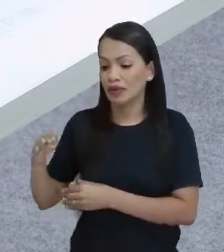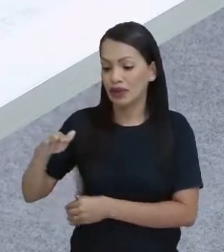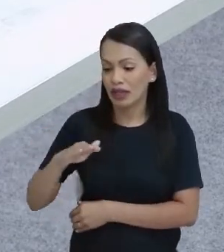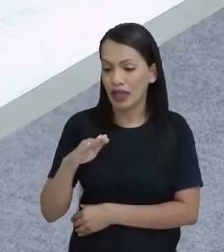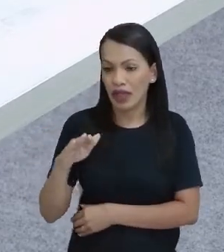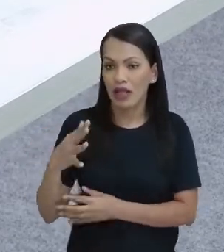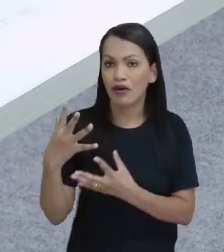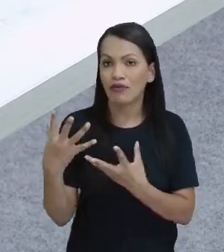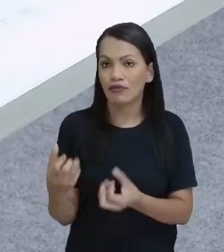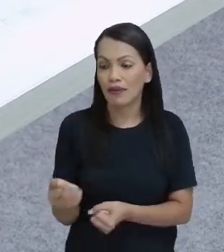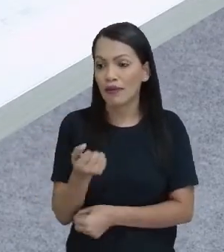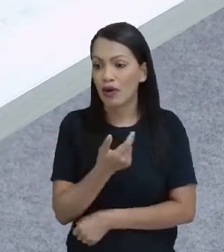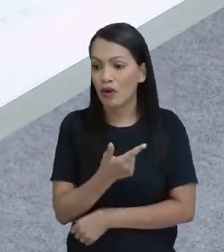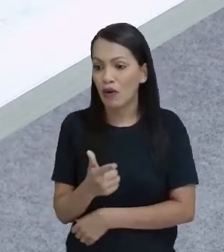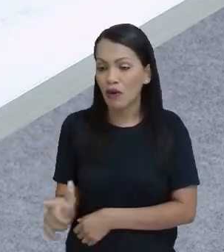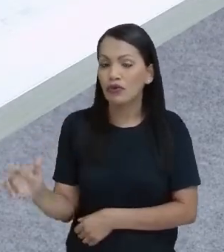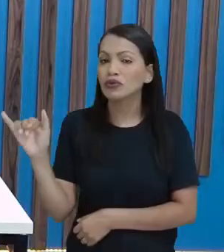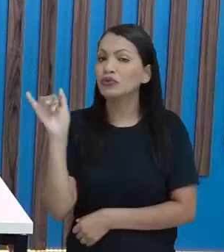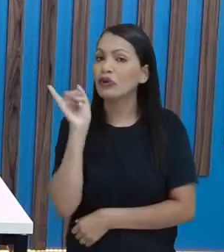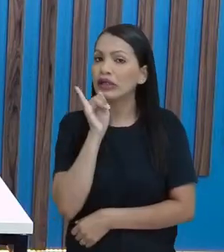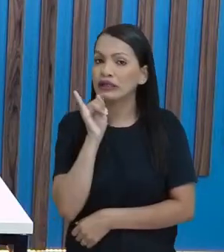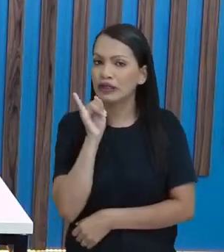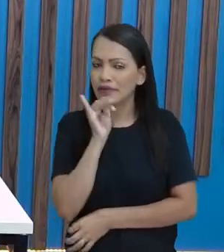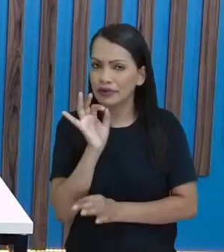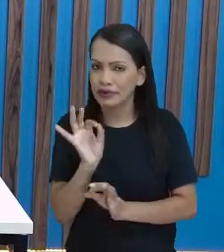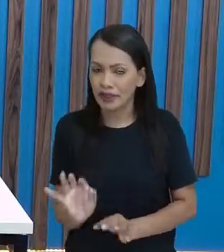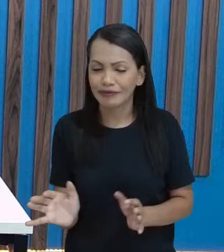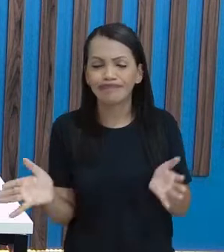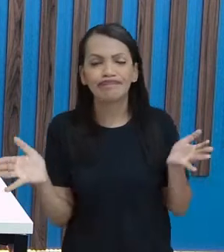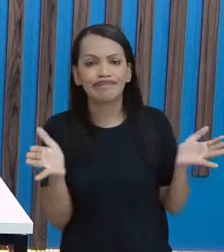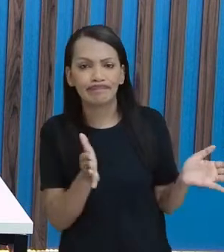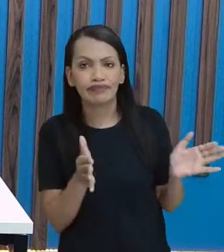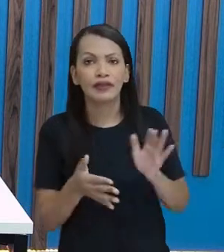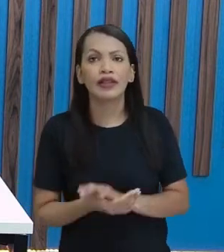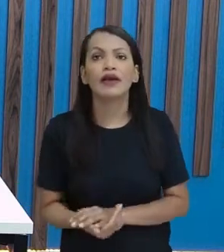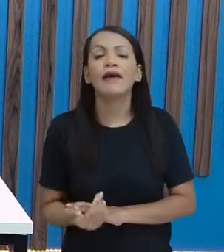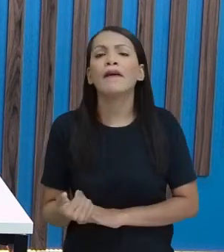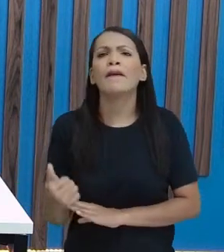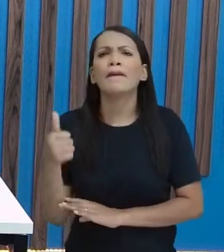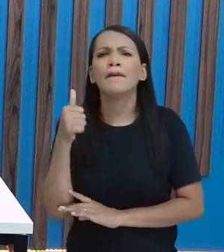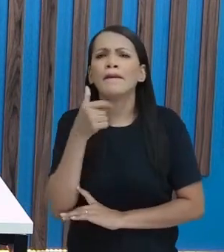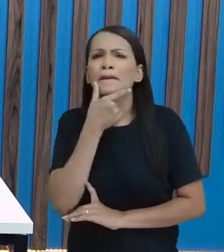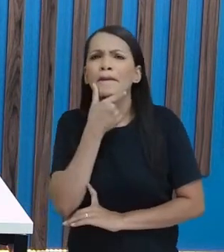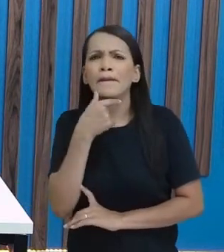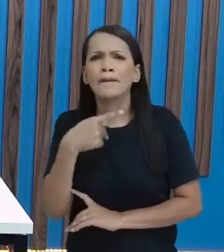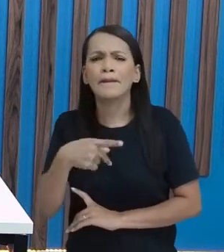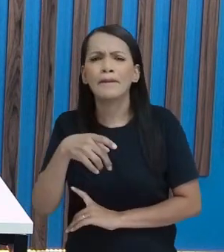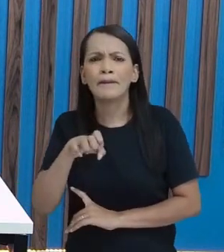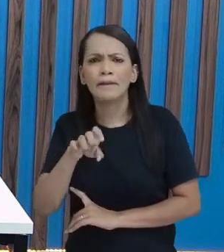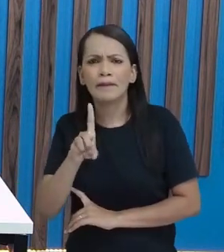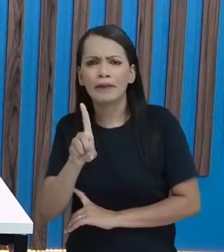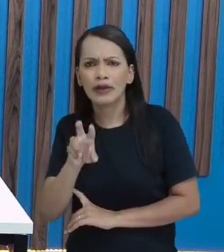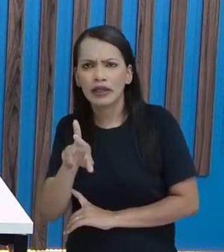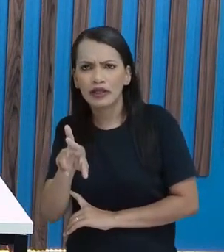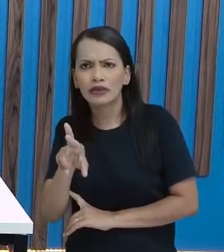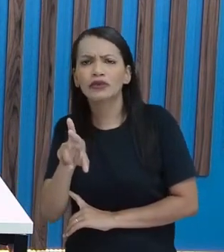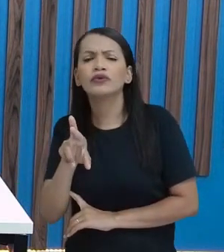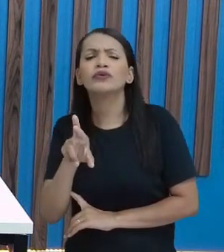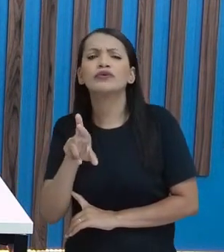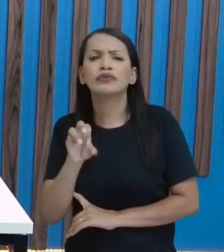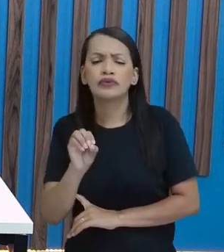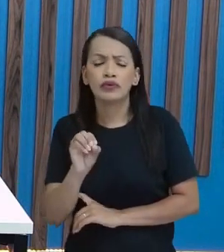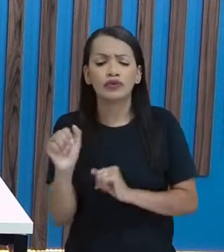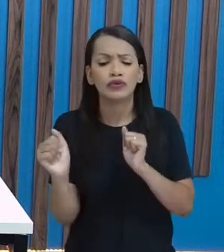vai para outro exemplo, certo? Pedro e Lúcia vão fazer trabalho de